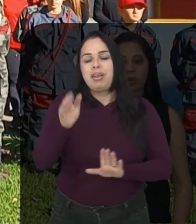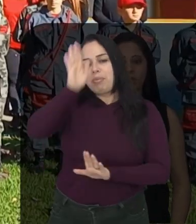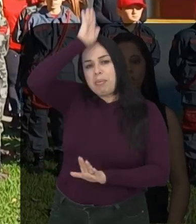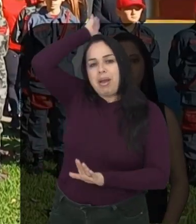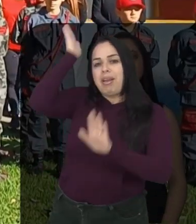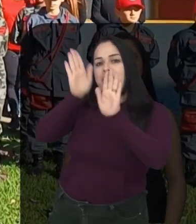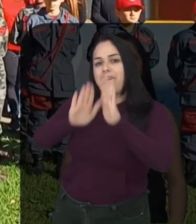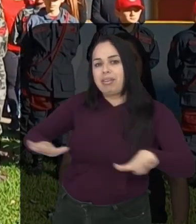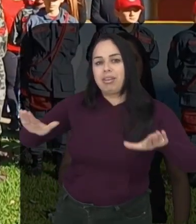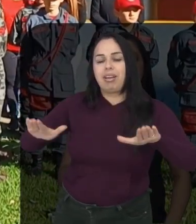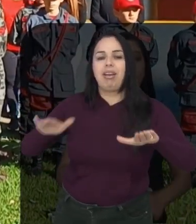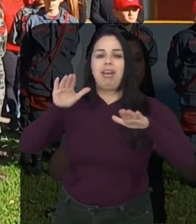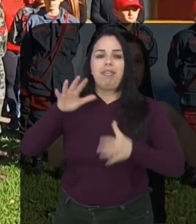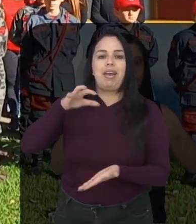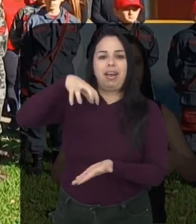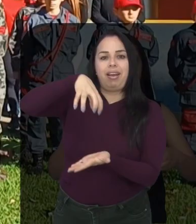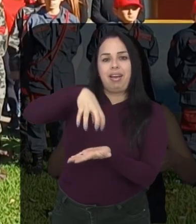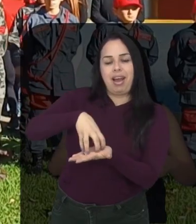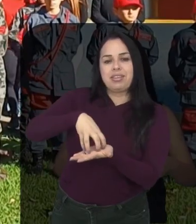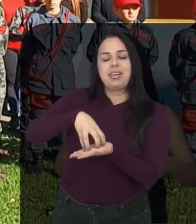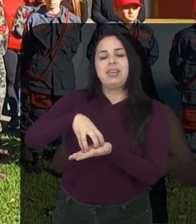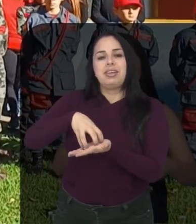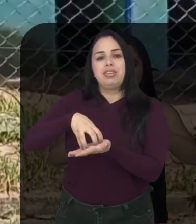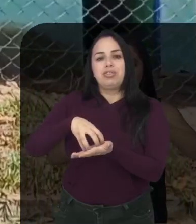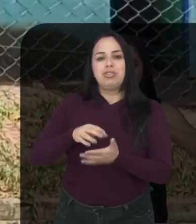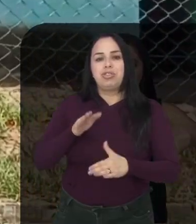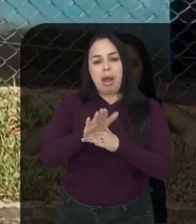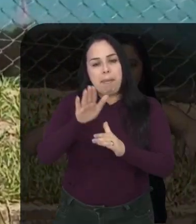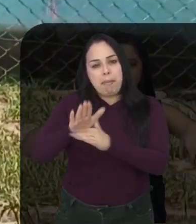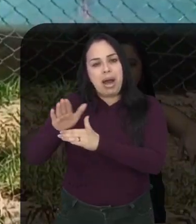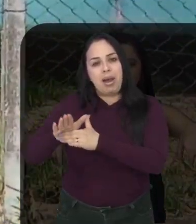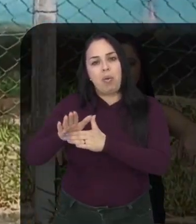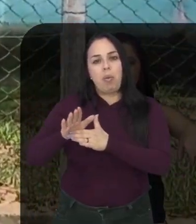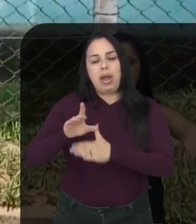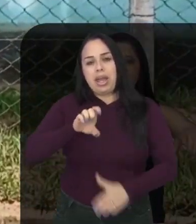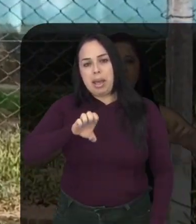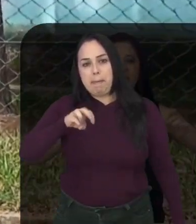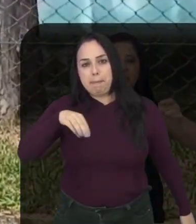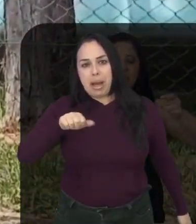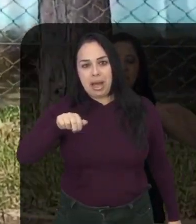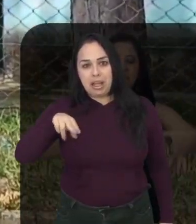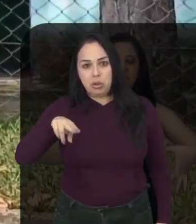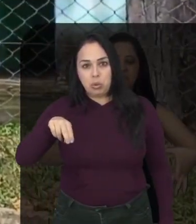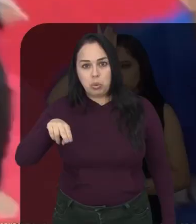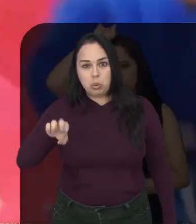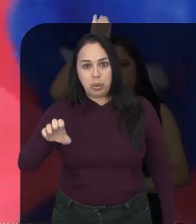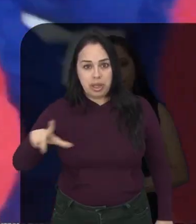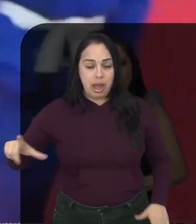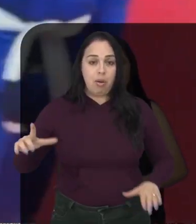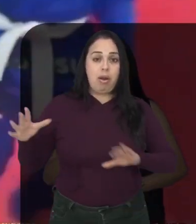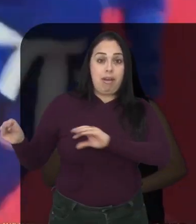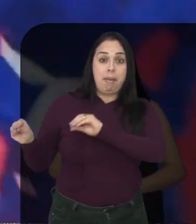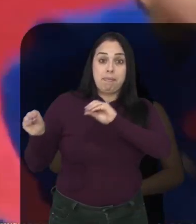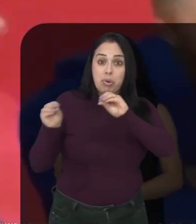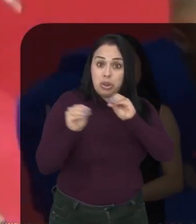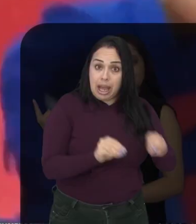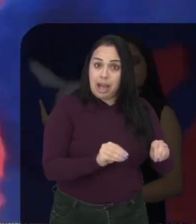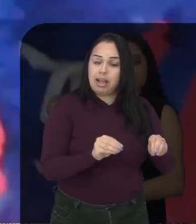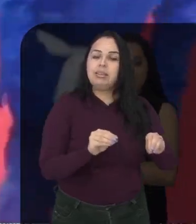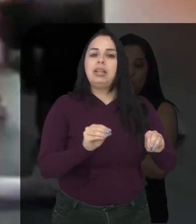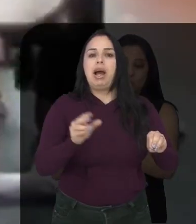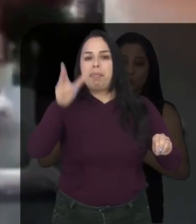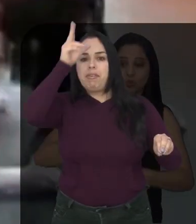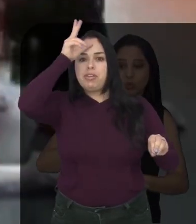da Associação Casa de Amparo Social Emanuel. A instituição vai mudar para o novo espaço, cedido pela Prefeitura,